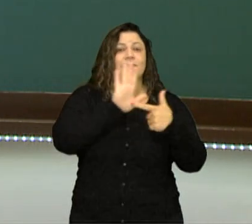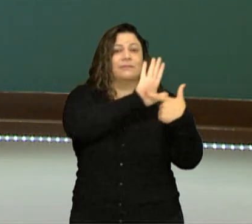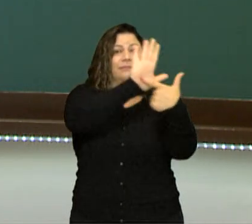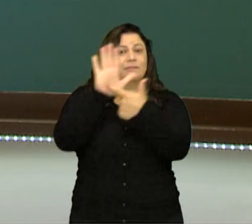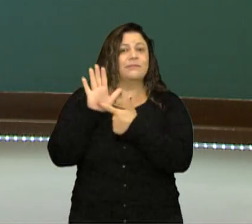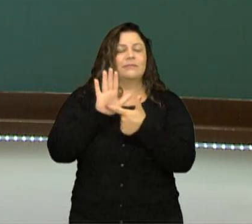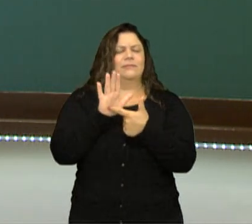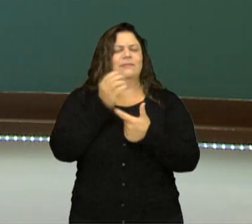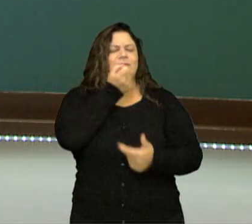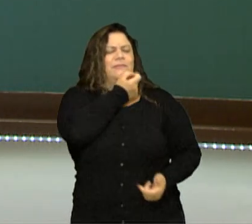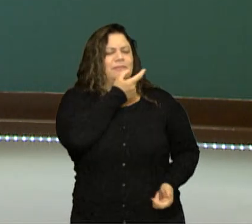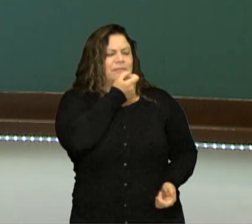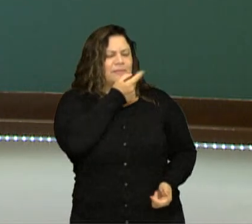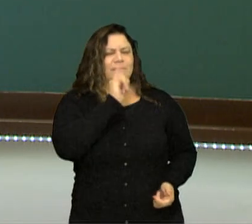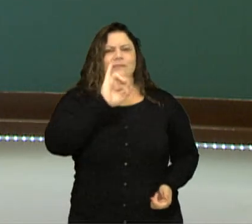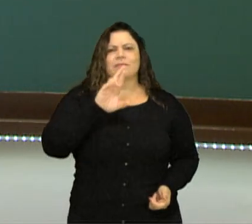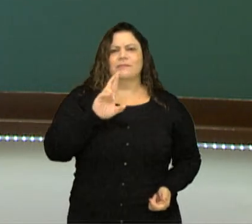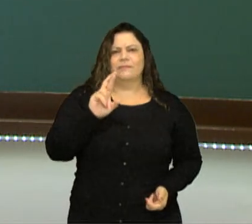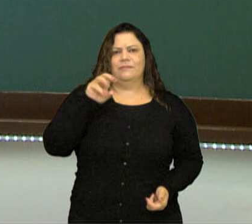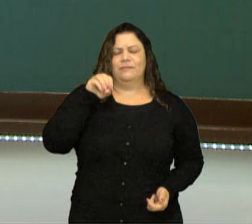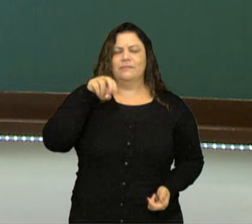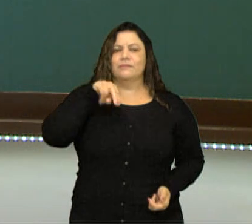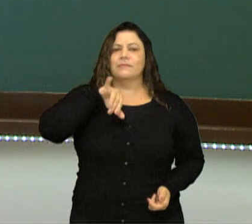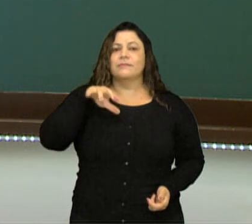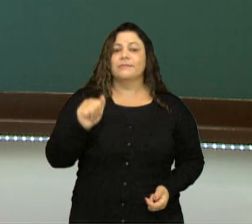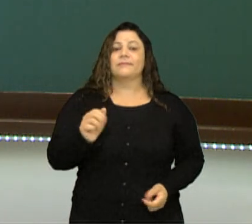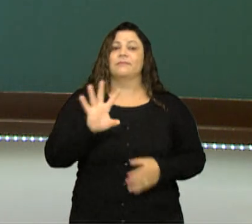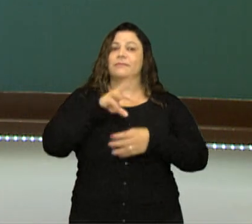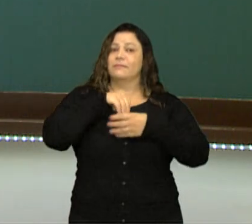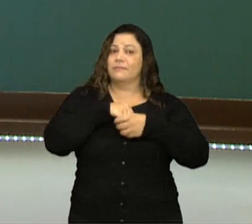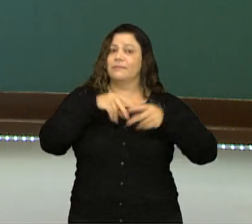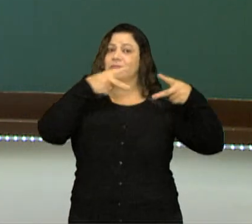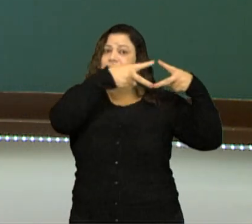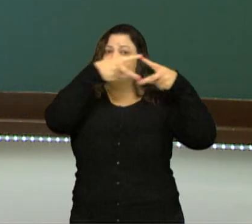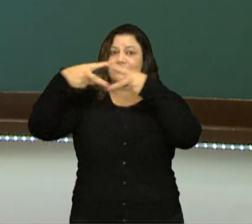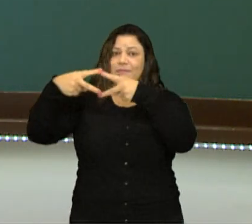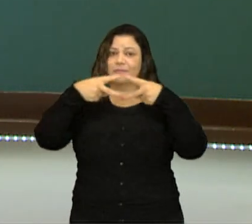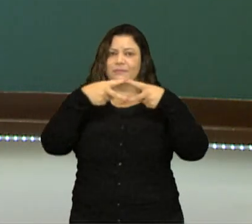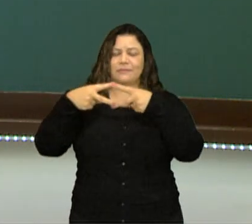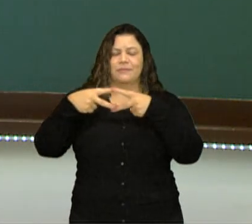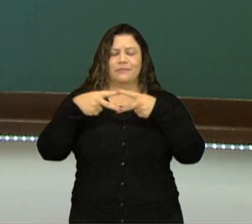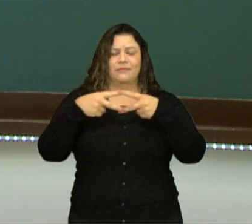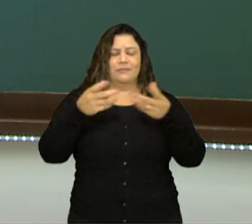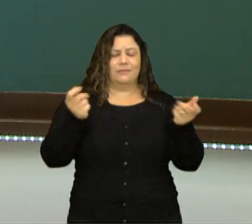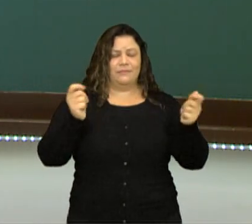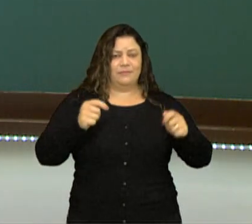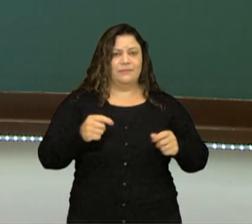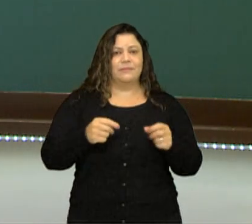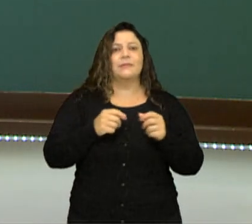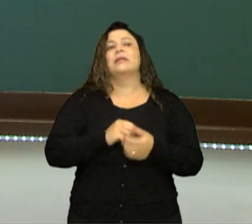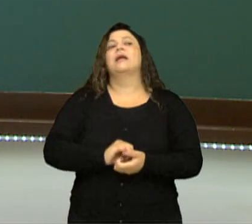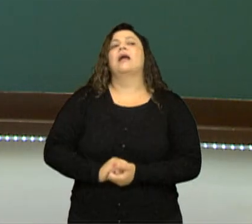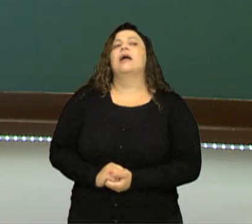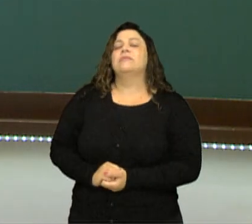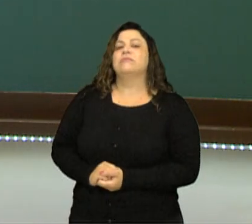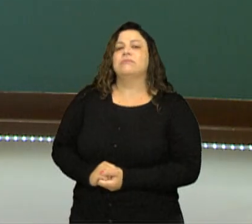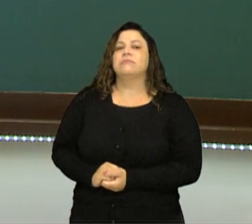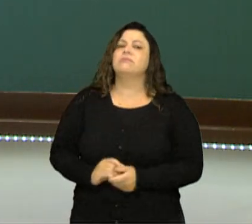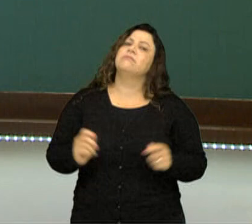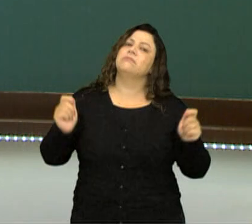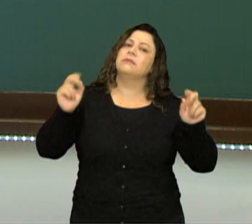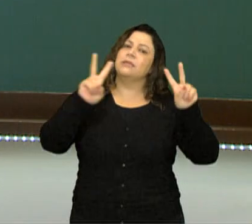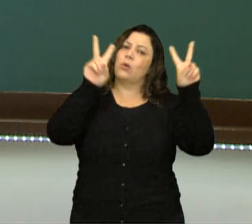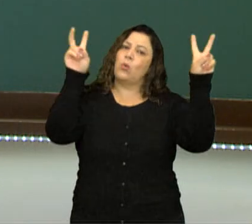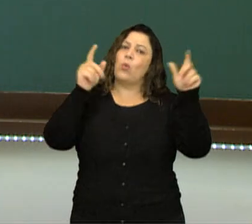o humor, a ironia presente aqui na tira, até uma certa crítica social. E é sobre isso o